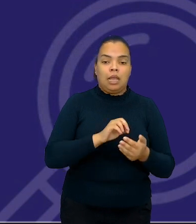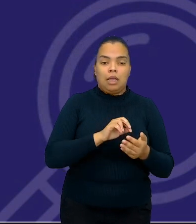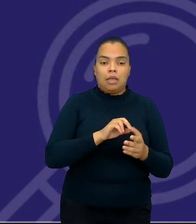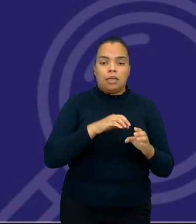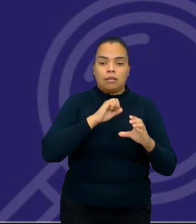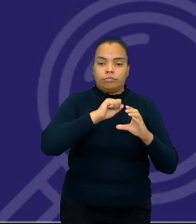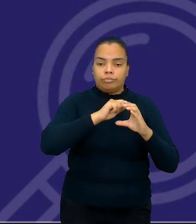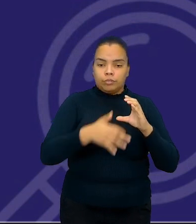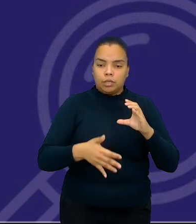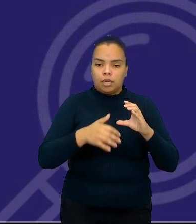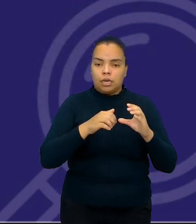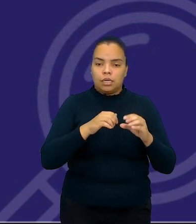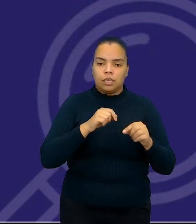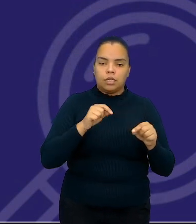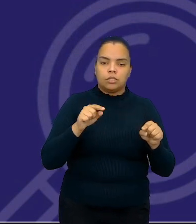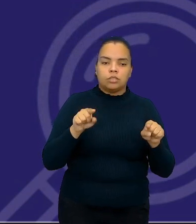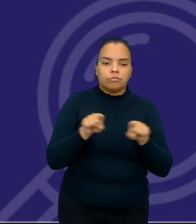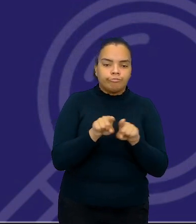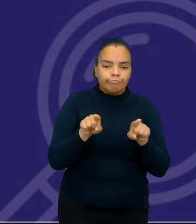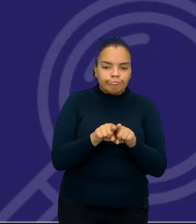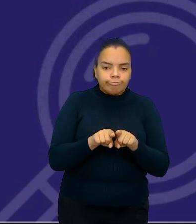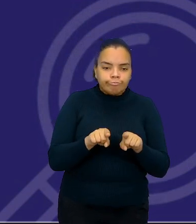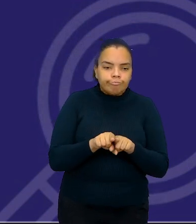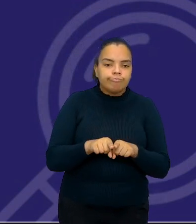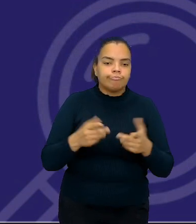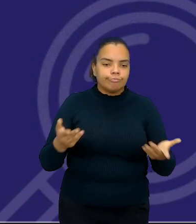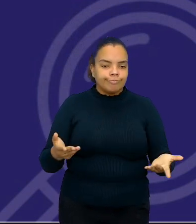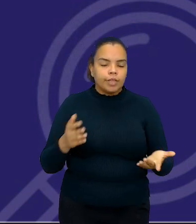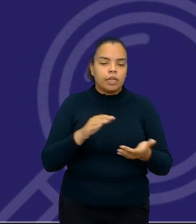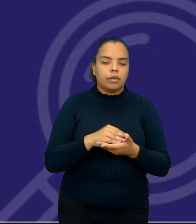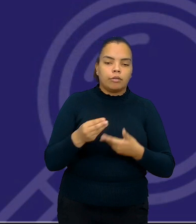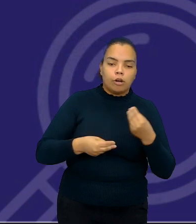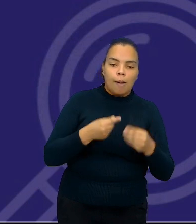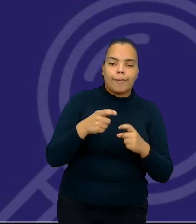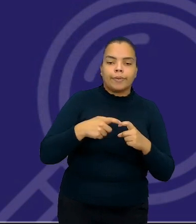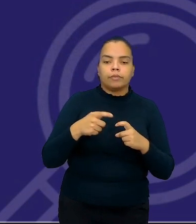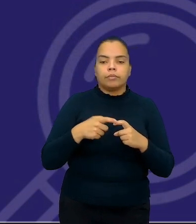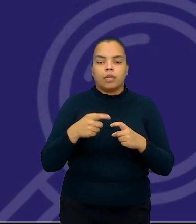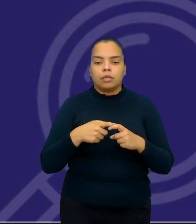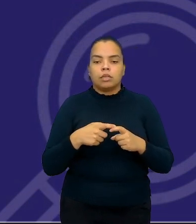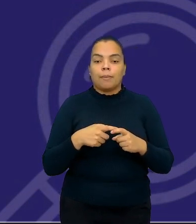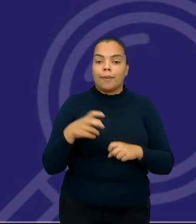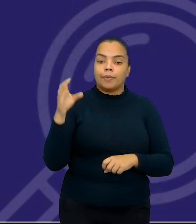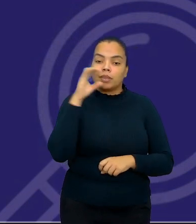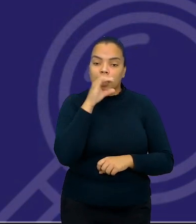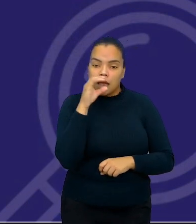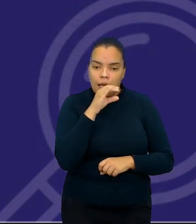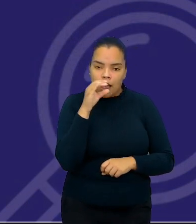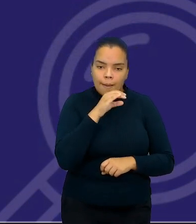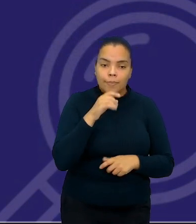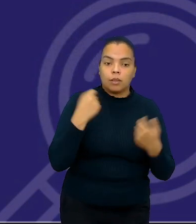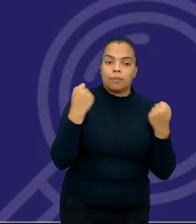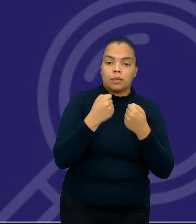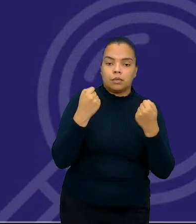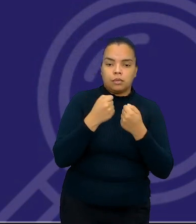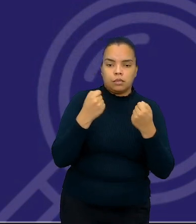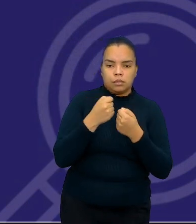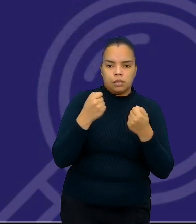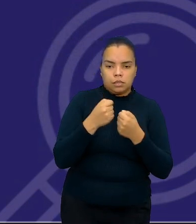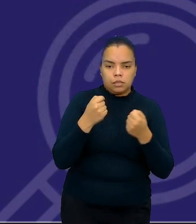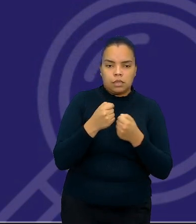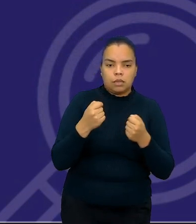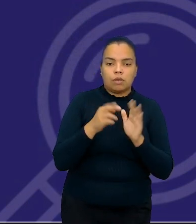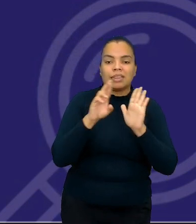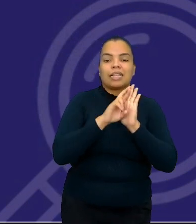seres humanos e traz grandes dilemas éticos, né, que tornam urgente a necessidade da